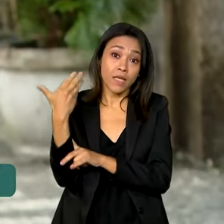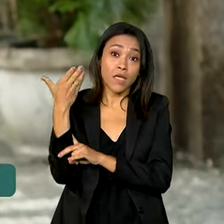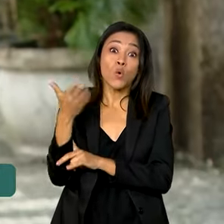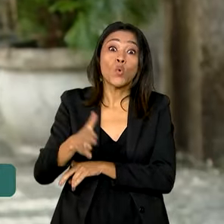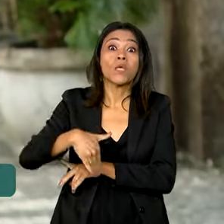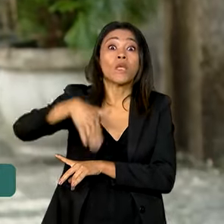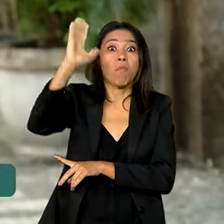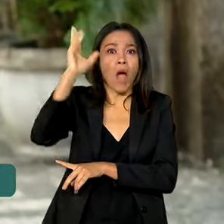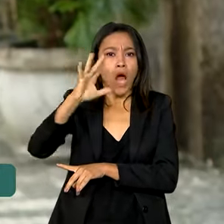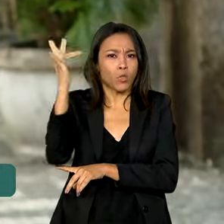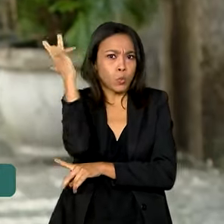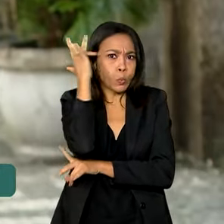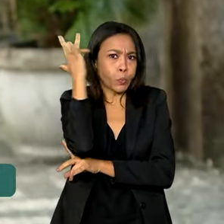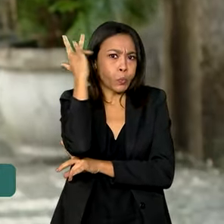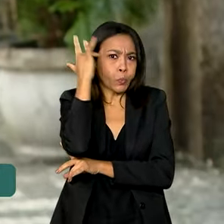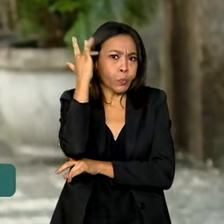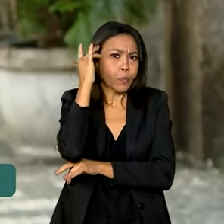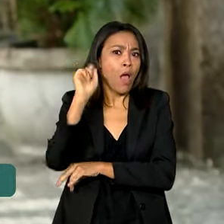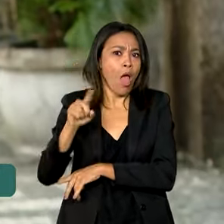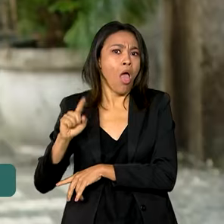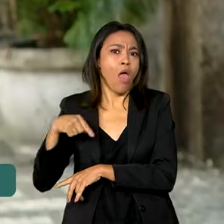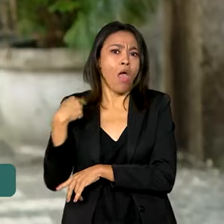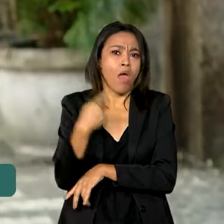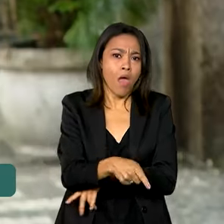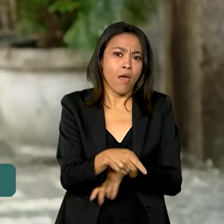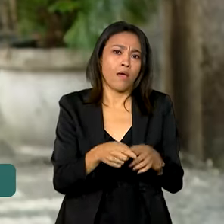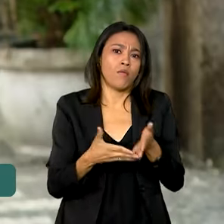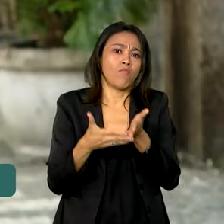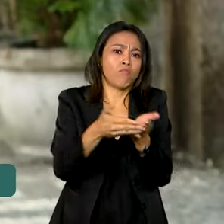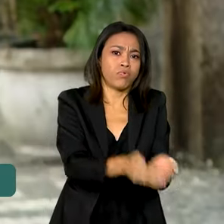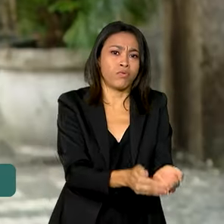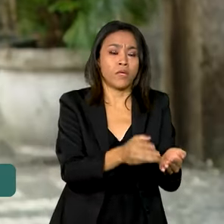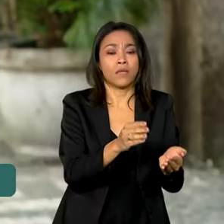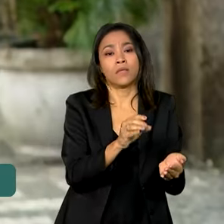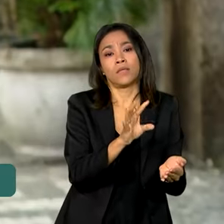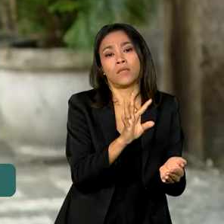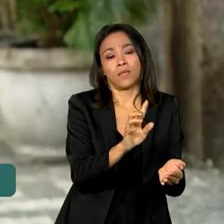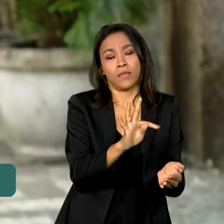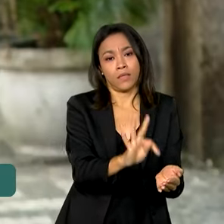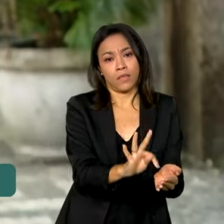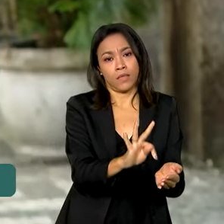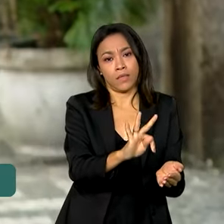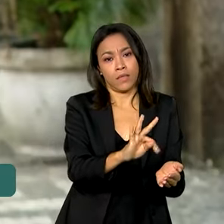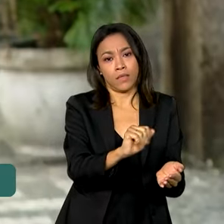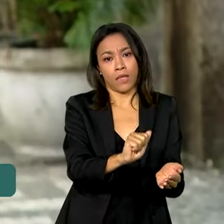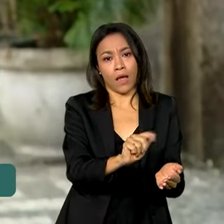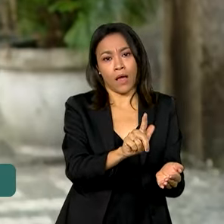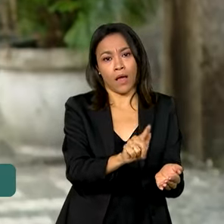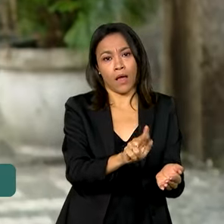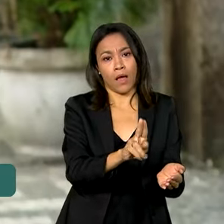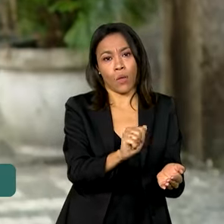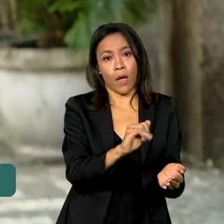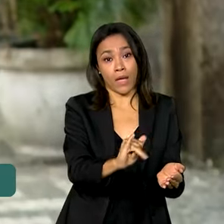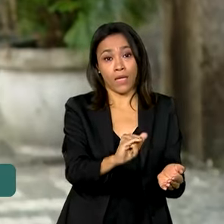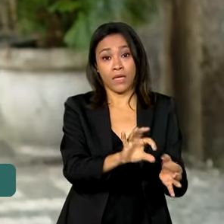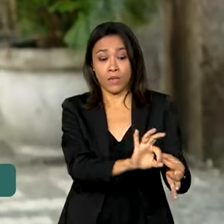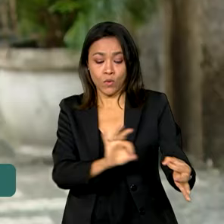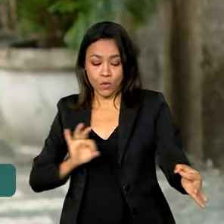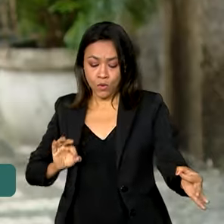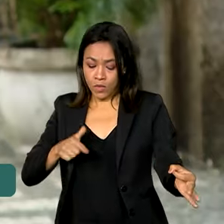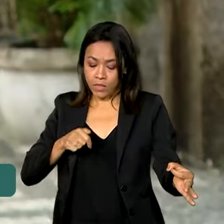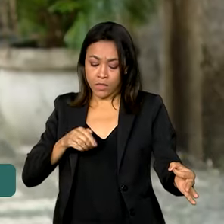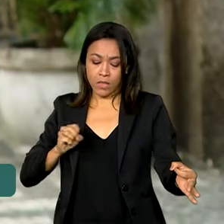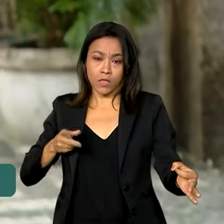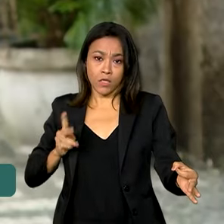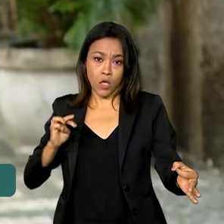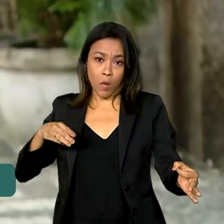tem o maior potencial é o de Itaguaí, que fica aí a cerca de 70 quilômetros da capital e que tem